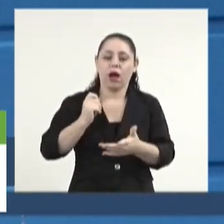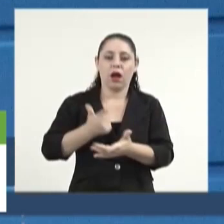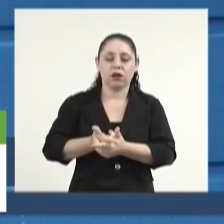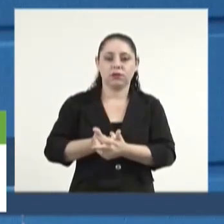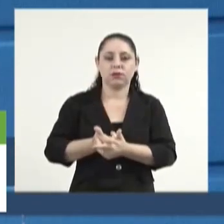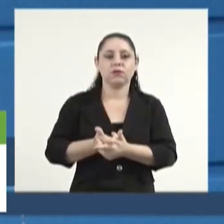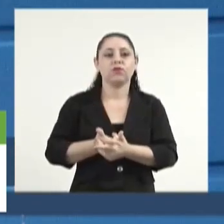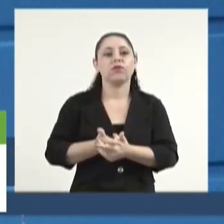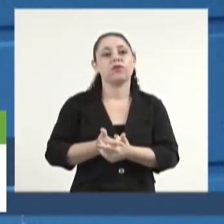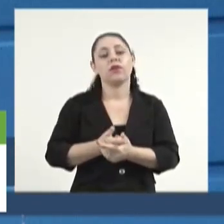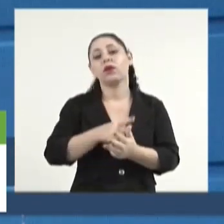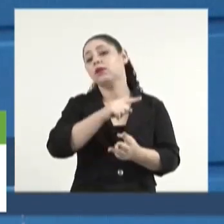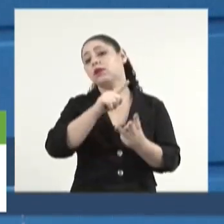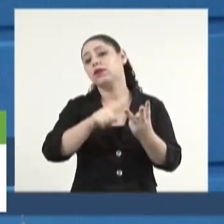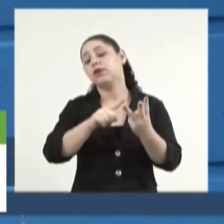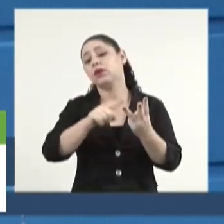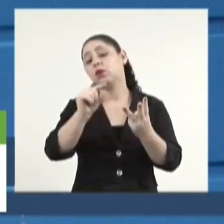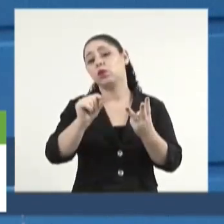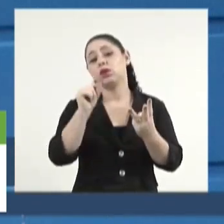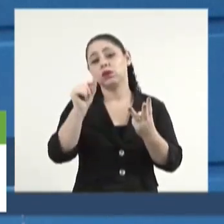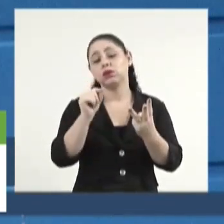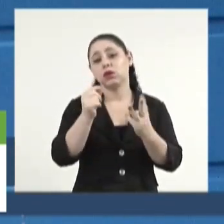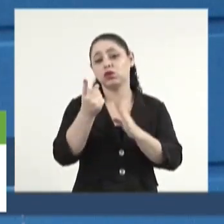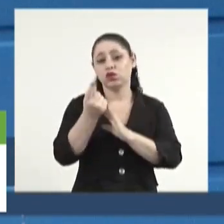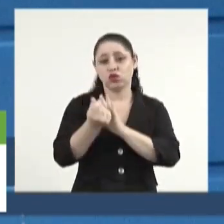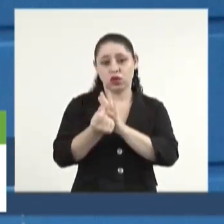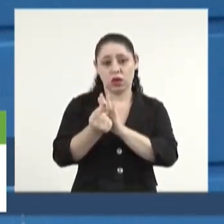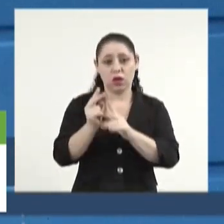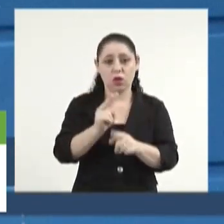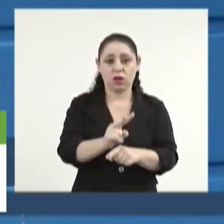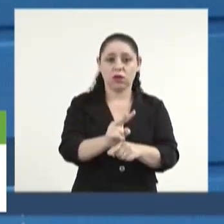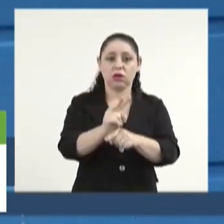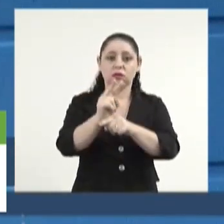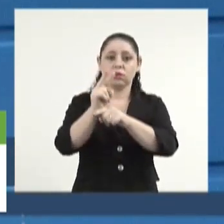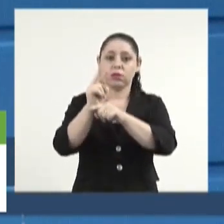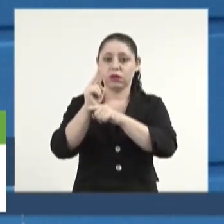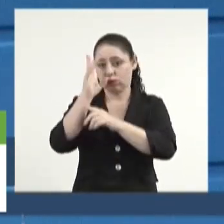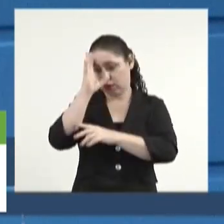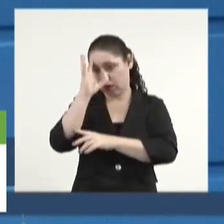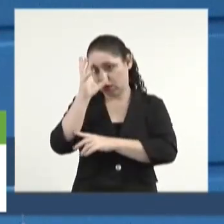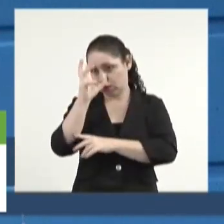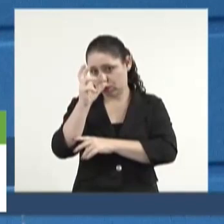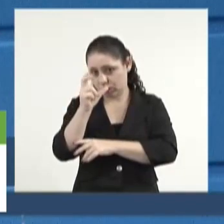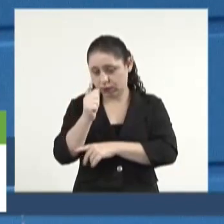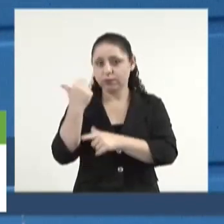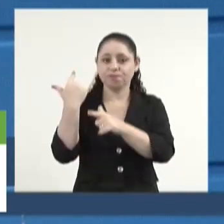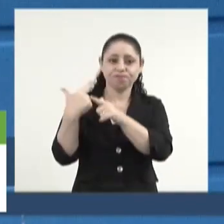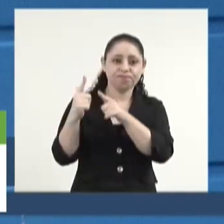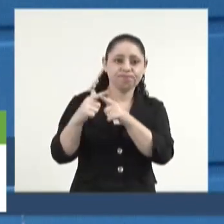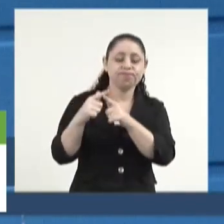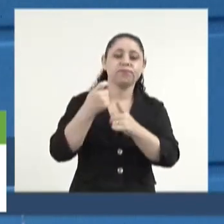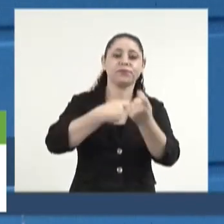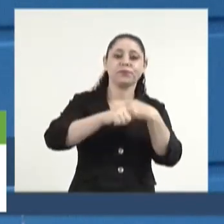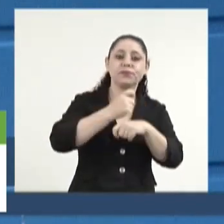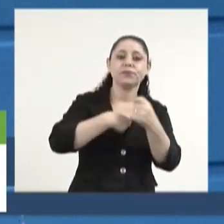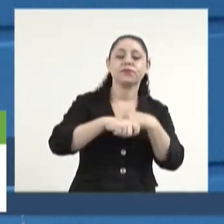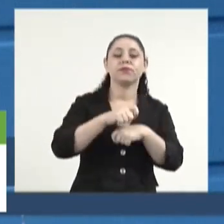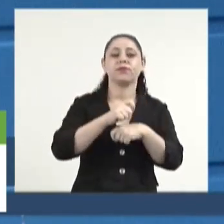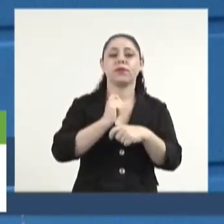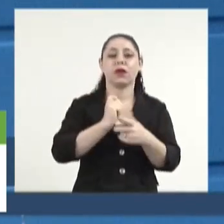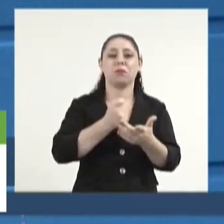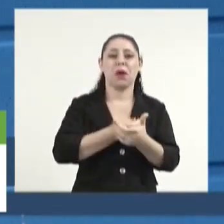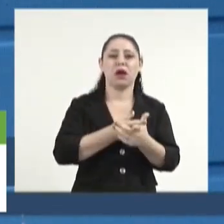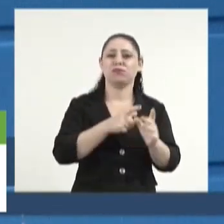Vossa Excelência, é a concessão de um capital de giro para resolver os problemas de fluxo de caixa daqueles